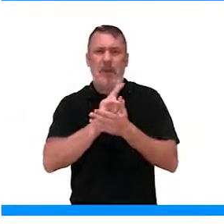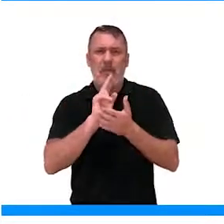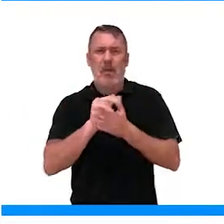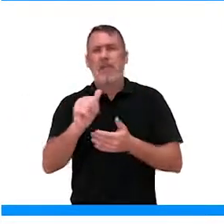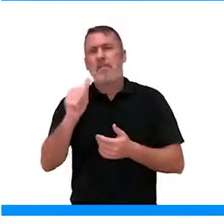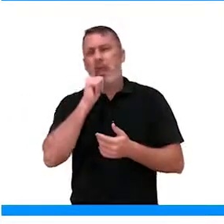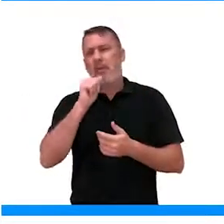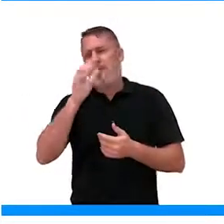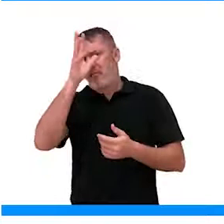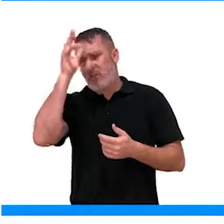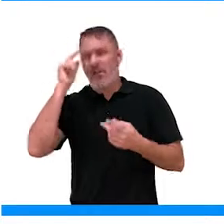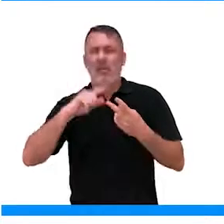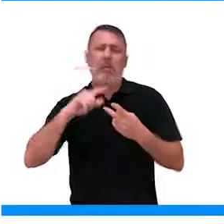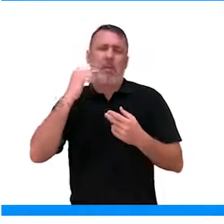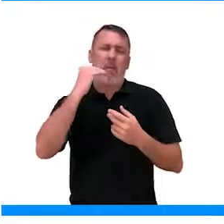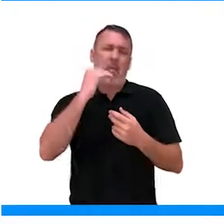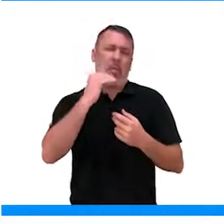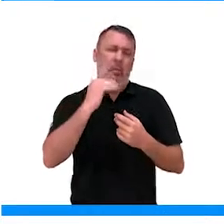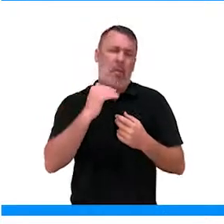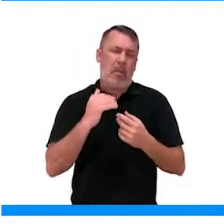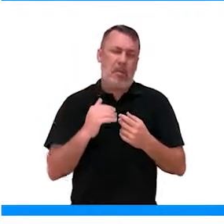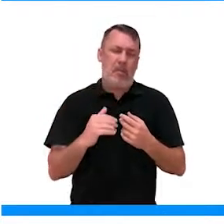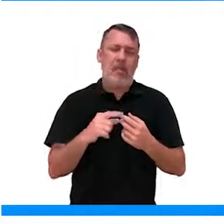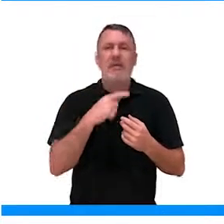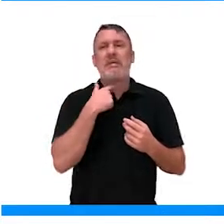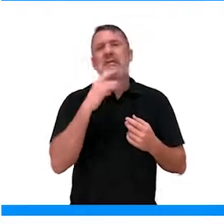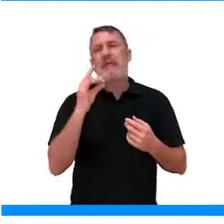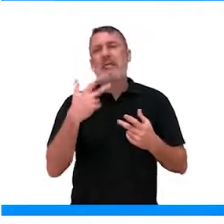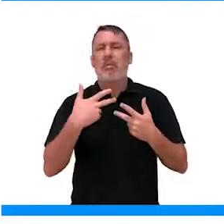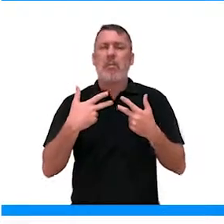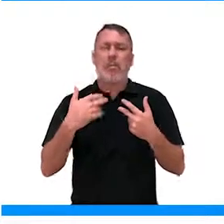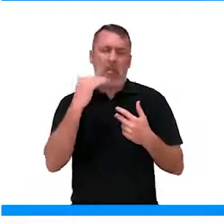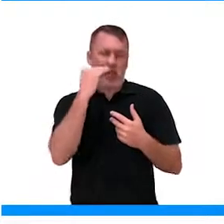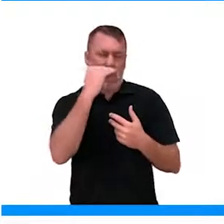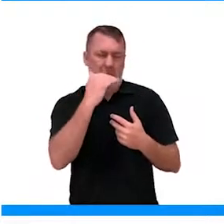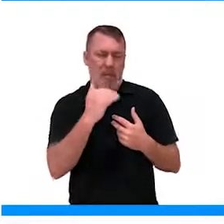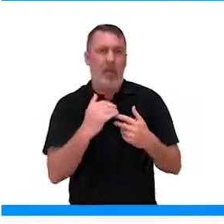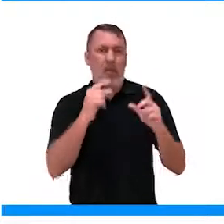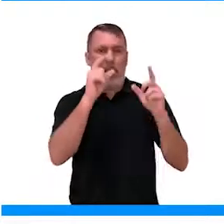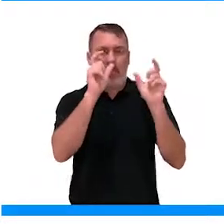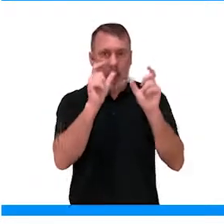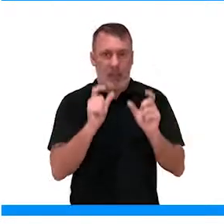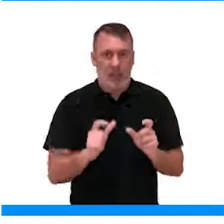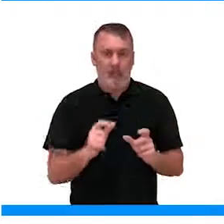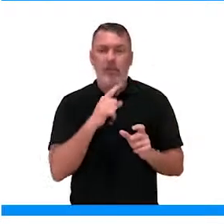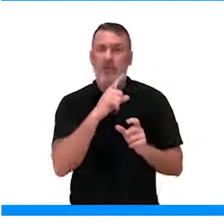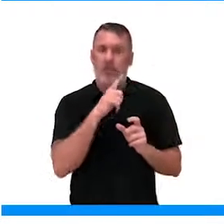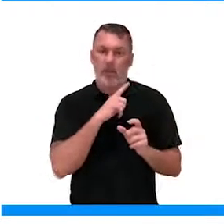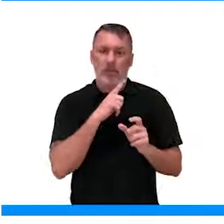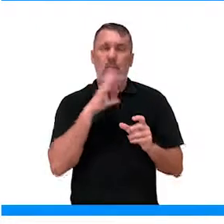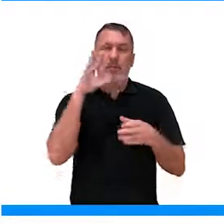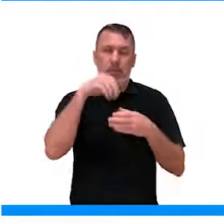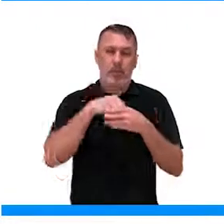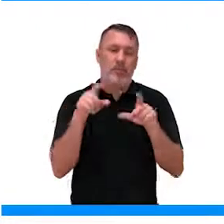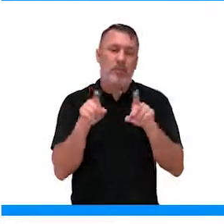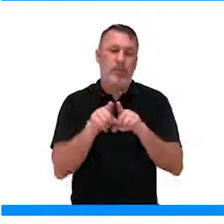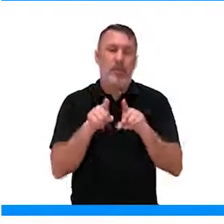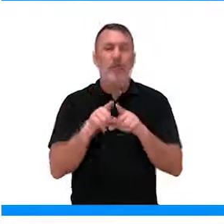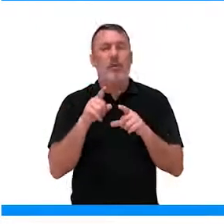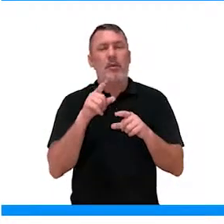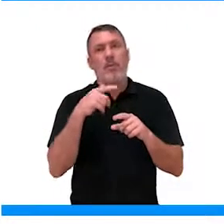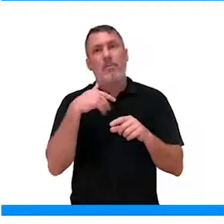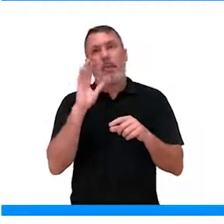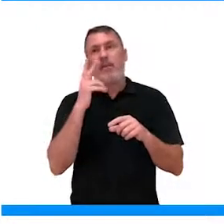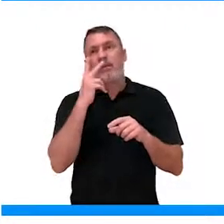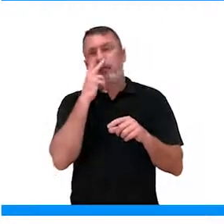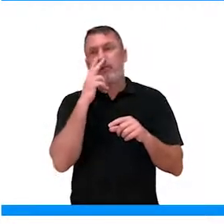né? Beba Coca-Cola, né? O tempo todo ali. Então, sede, algumas palavras aí. Essas palavras, elas remetem